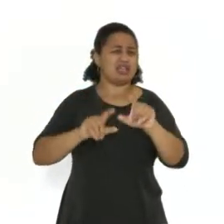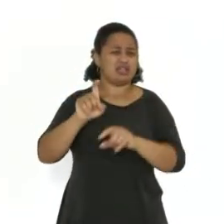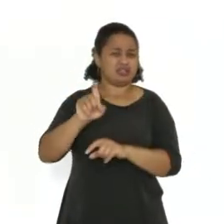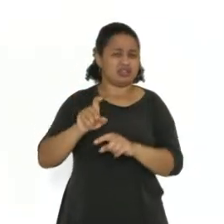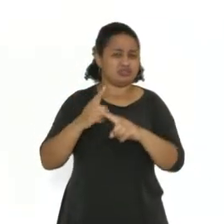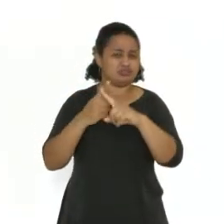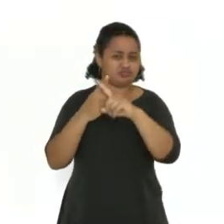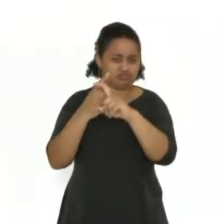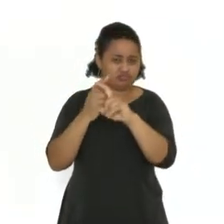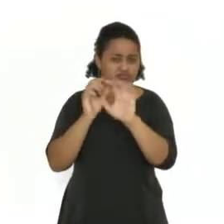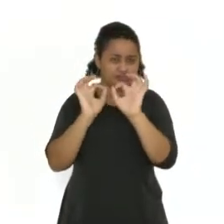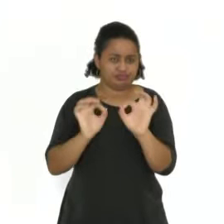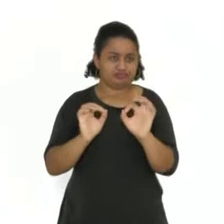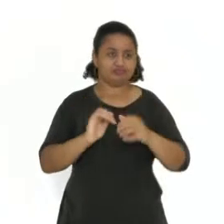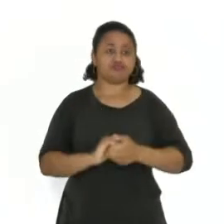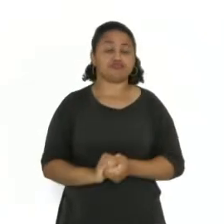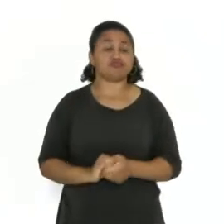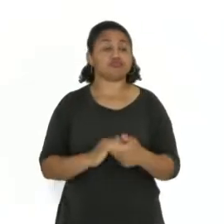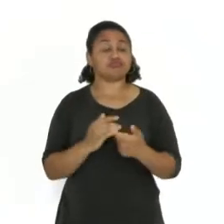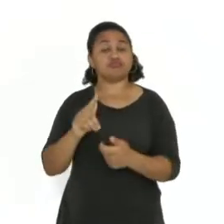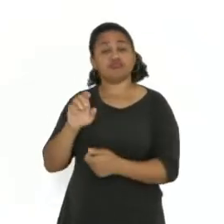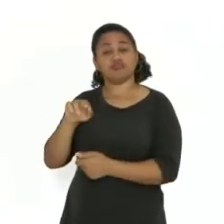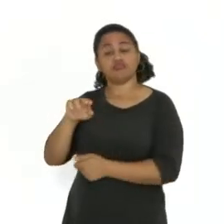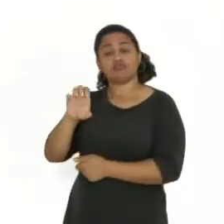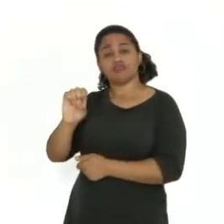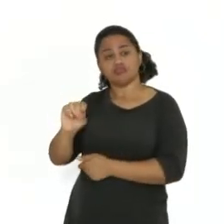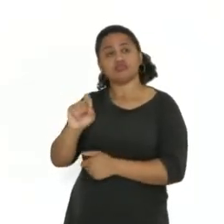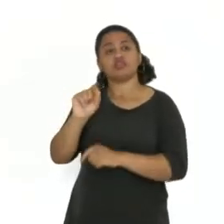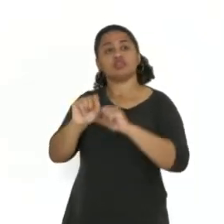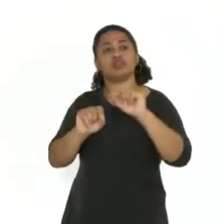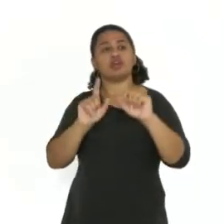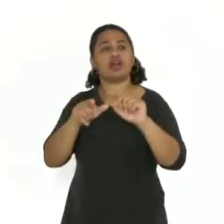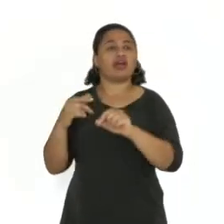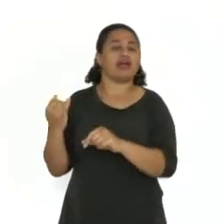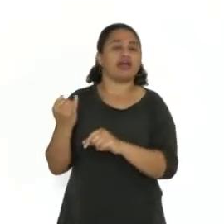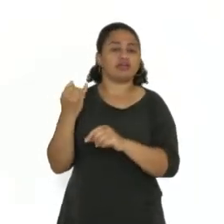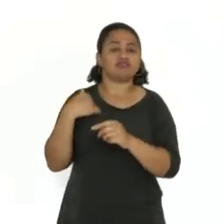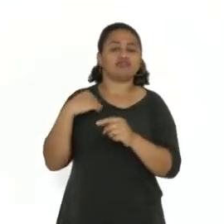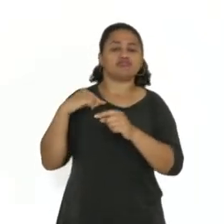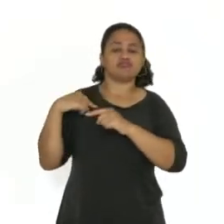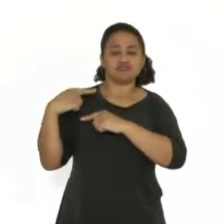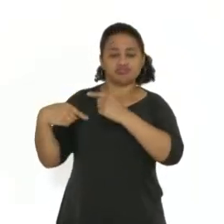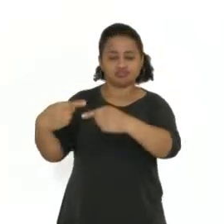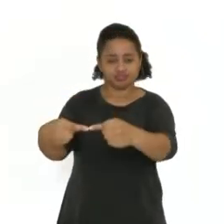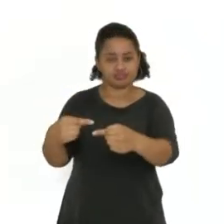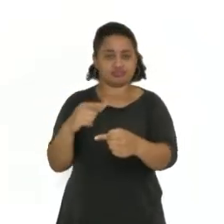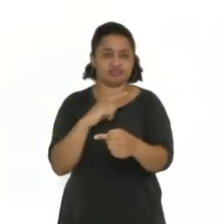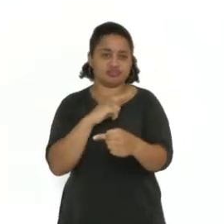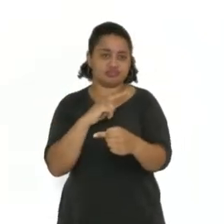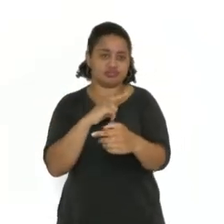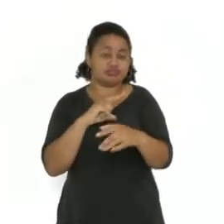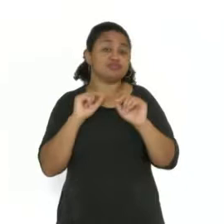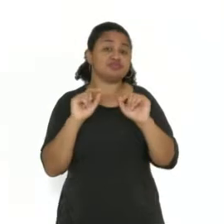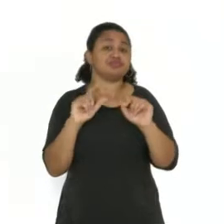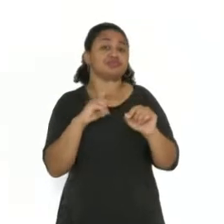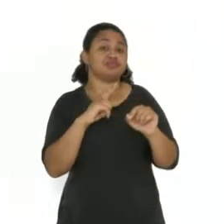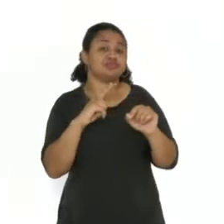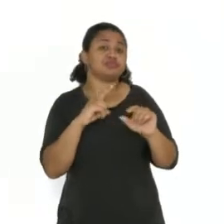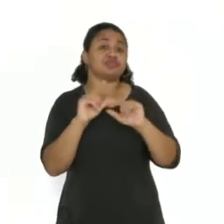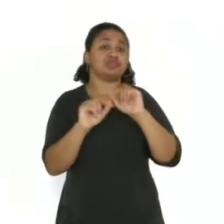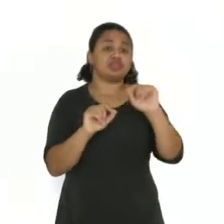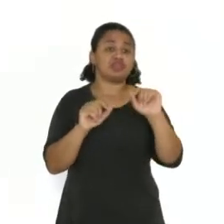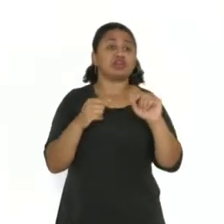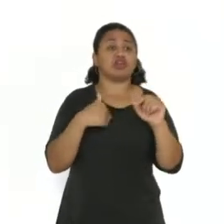Os genes são a unidade fundamental da hereditariedade e são constituídos por